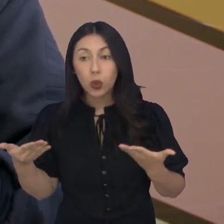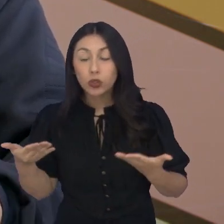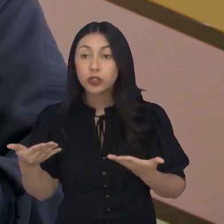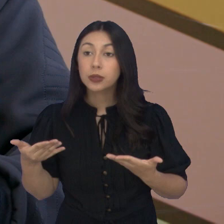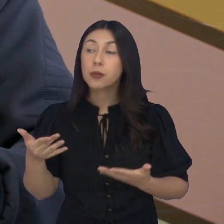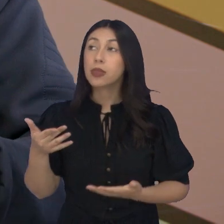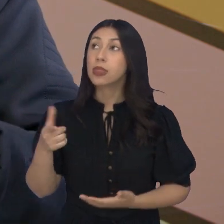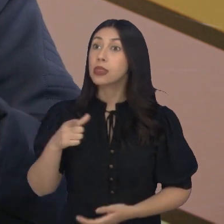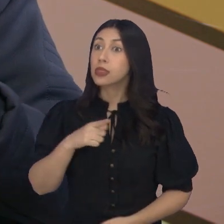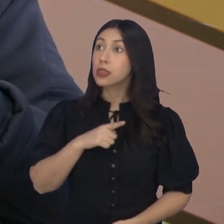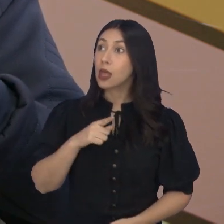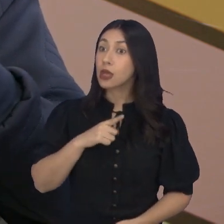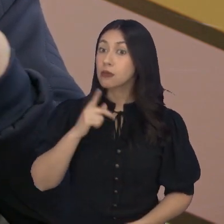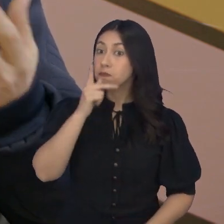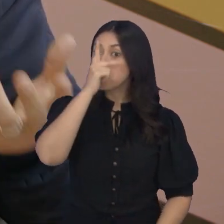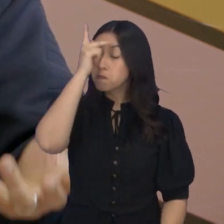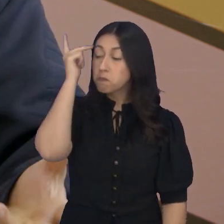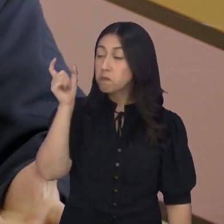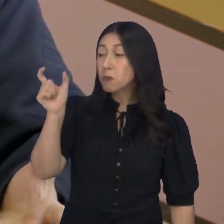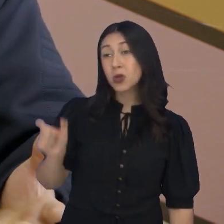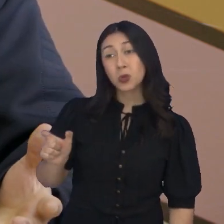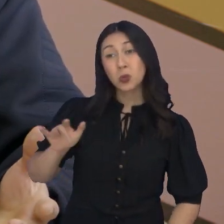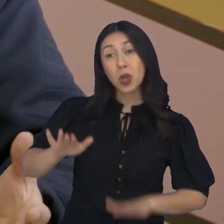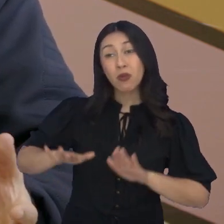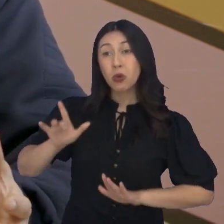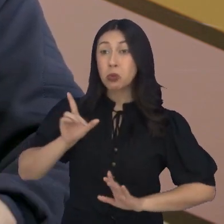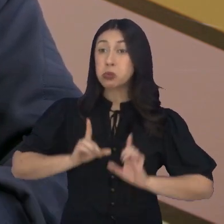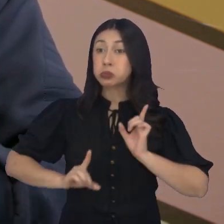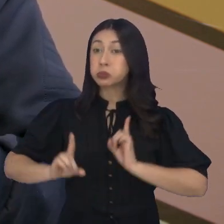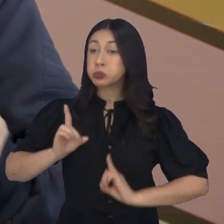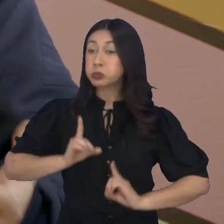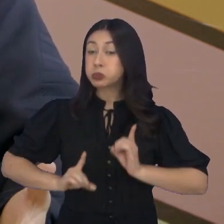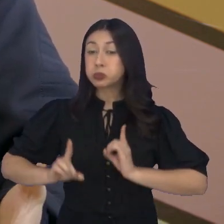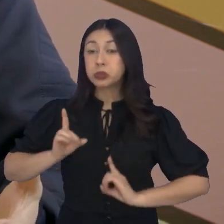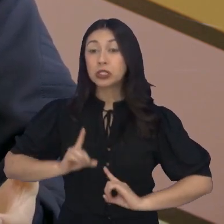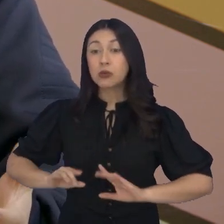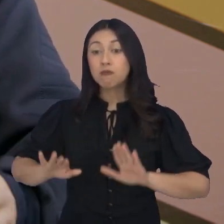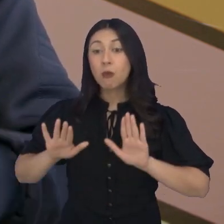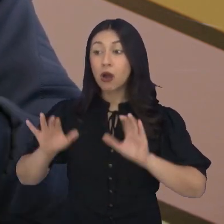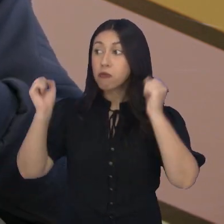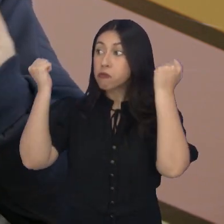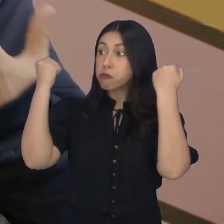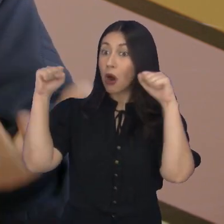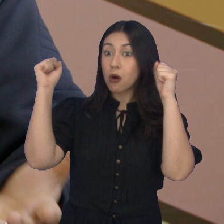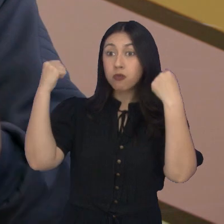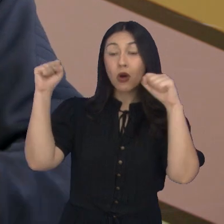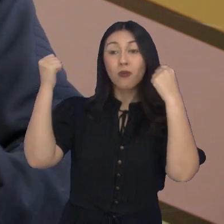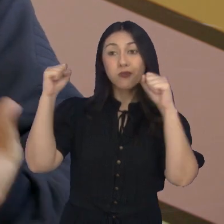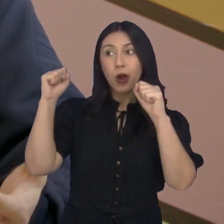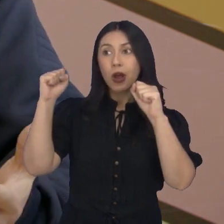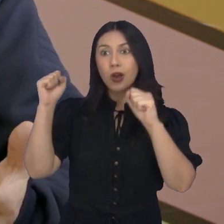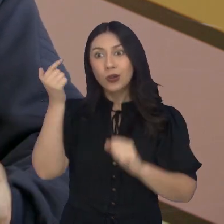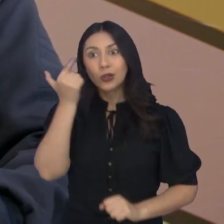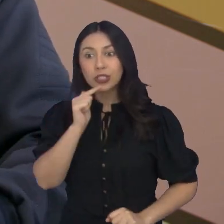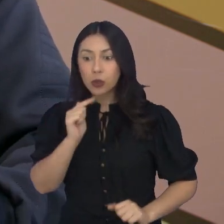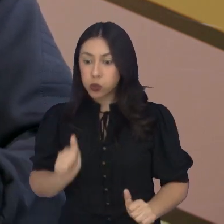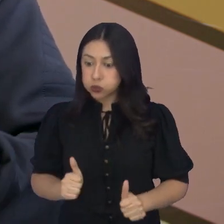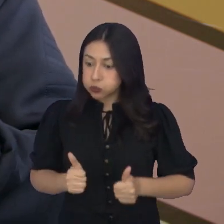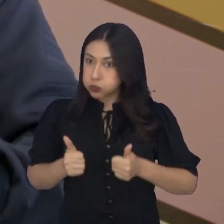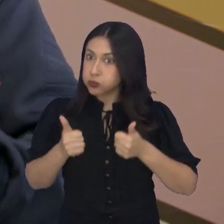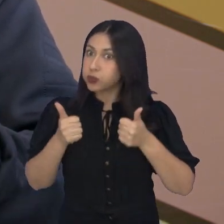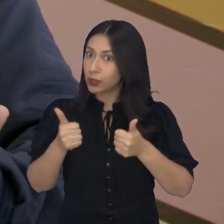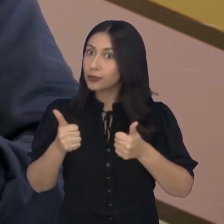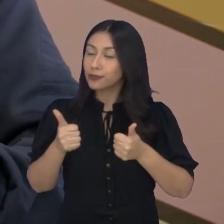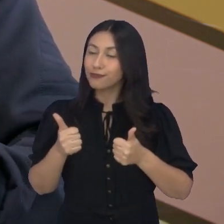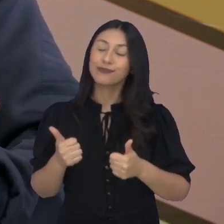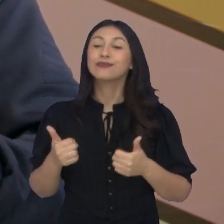de pessoas que estão passando por uma depressão, por exemplo, e através da atividade física conseguem sair desse quadro, né? Então,